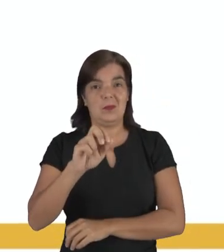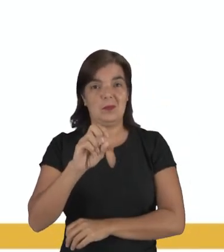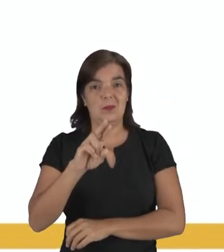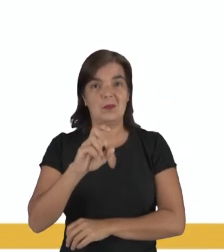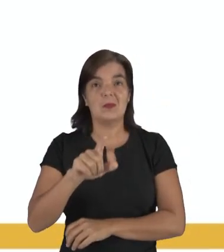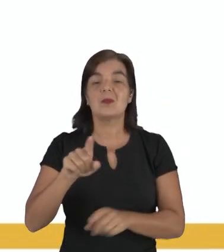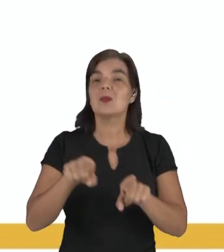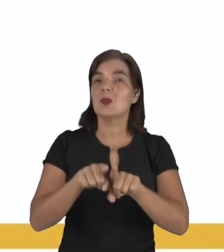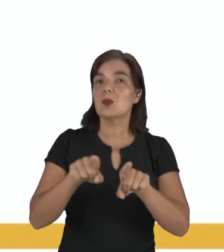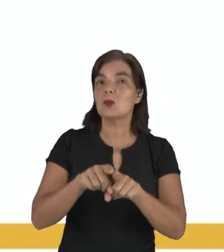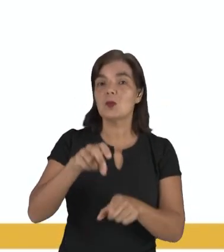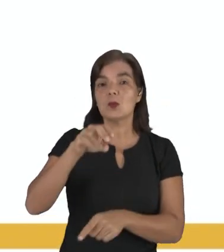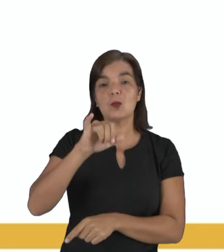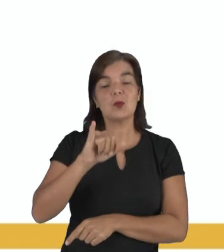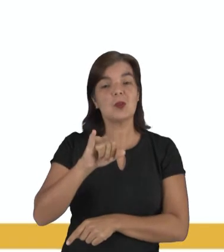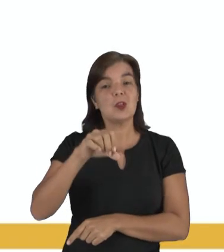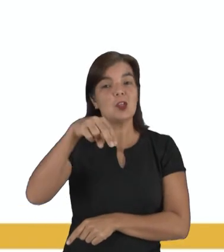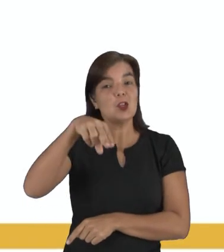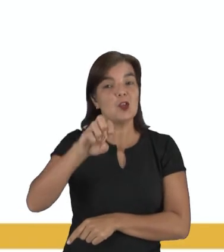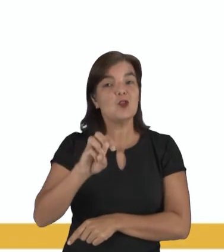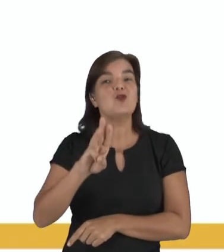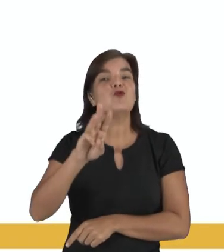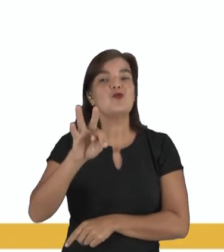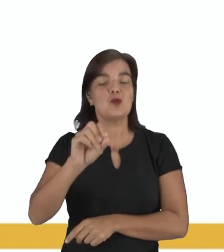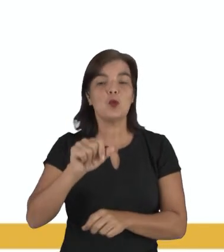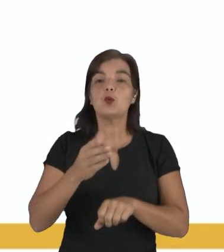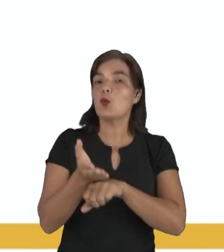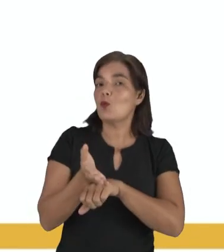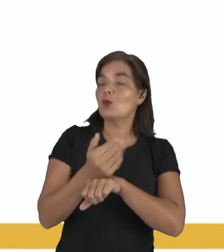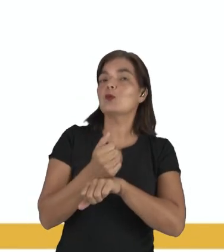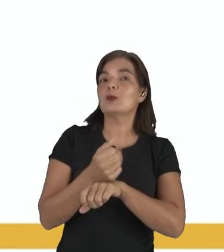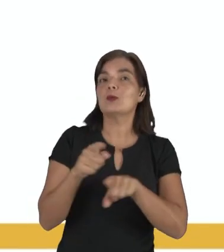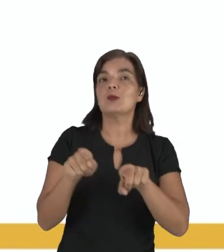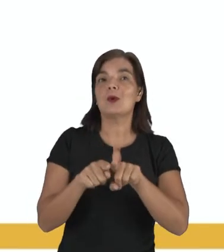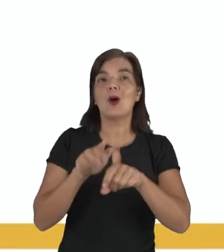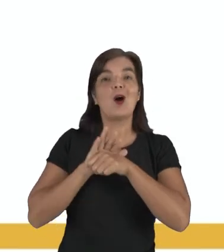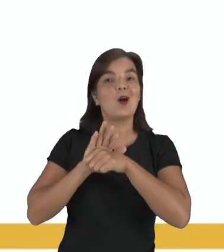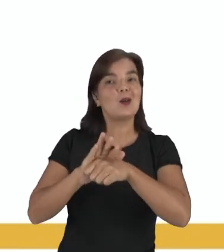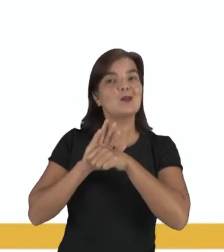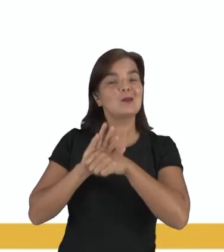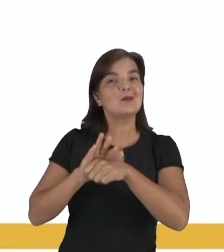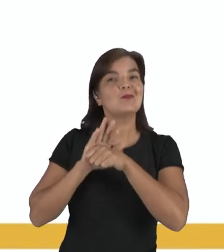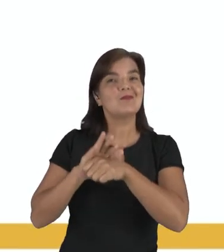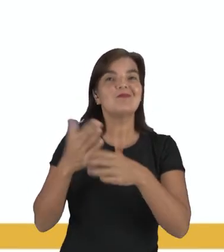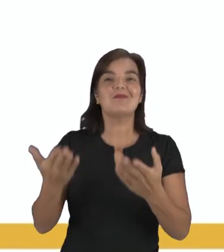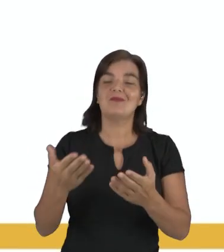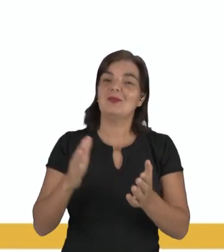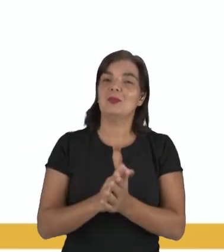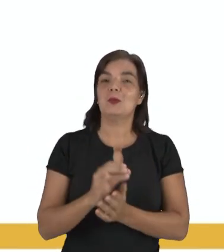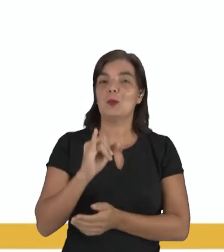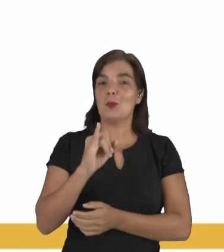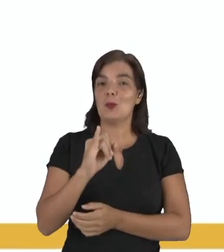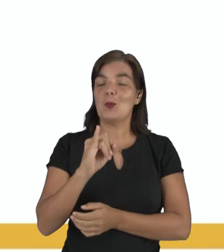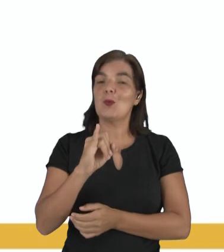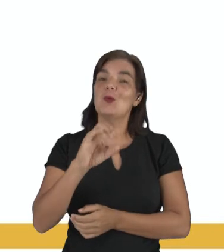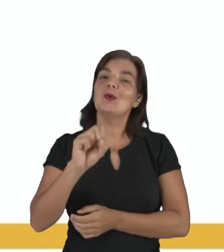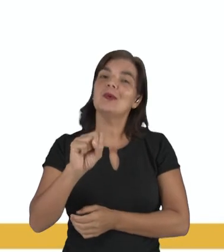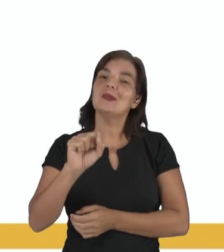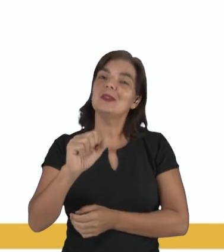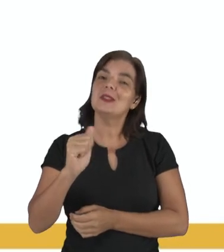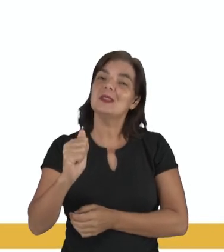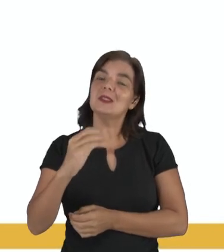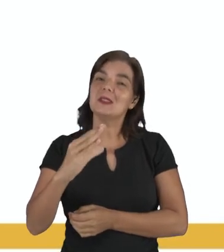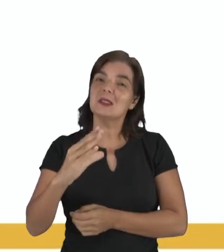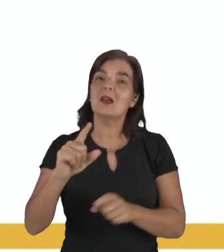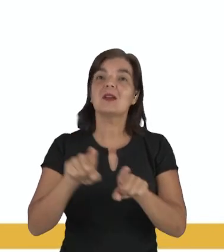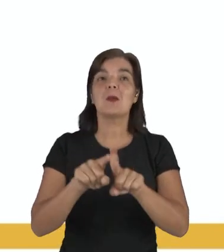Newton. O Galileu acaba que vindo antes. Então aí ele está dizendo que o Galileu ele vai colaborar diretamente no